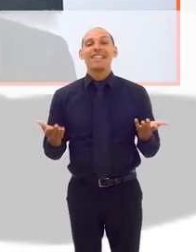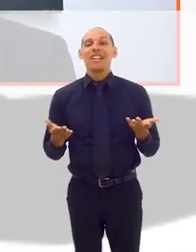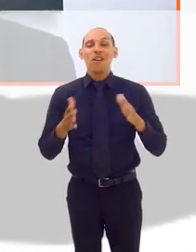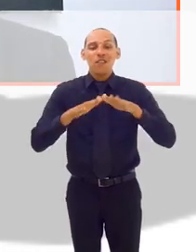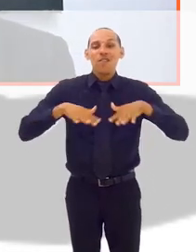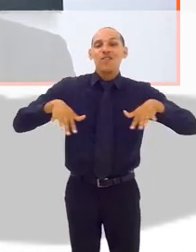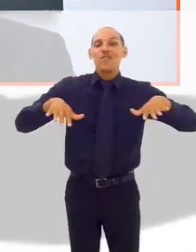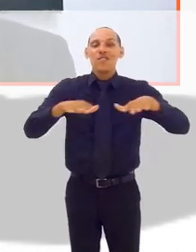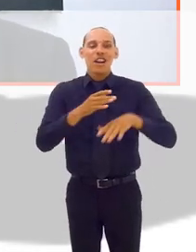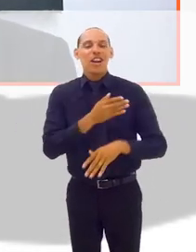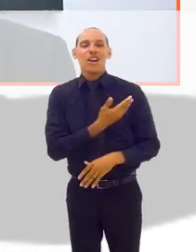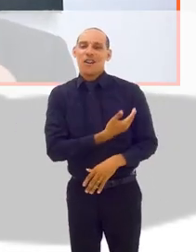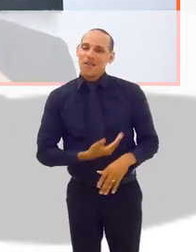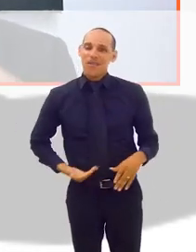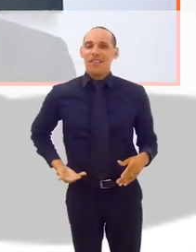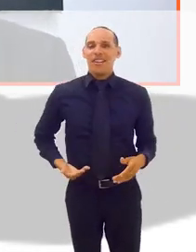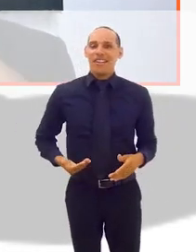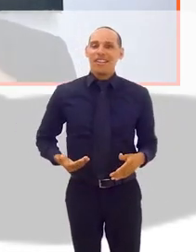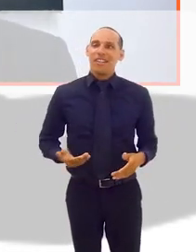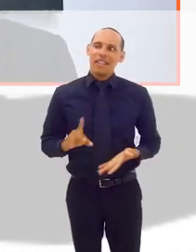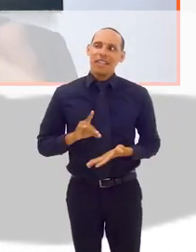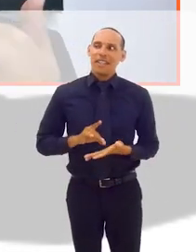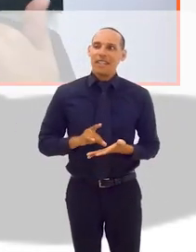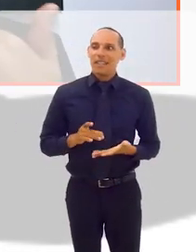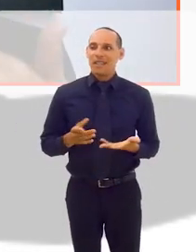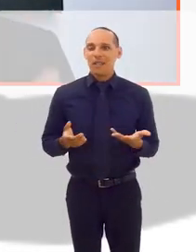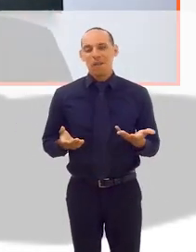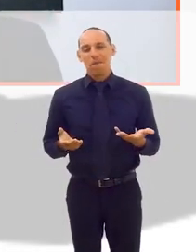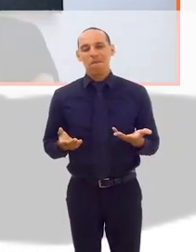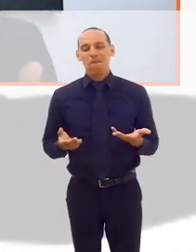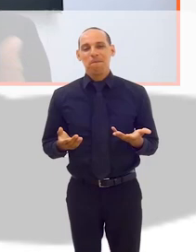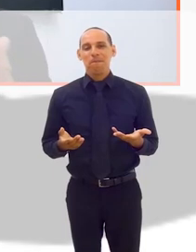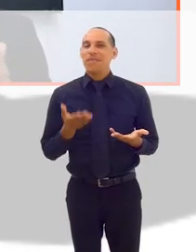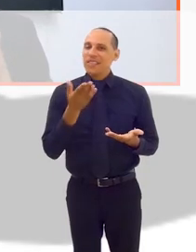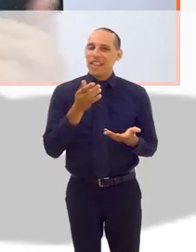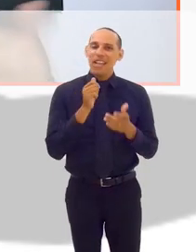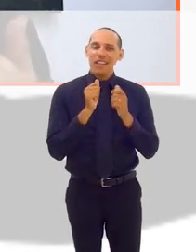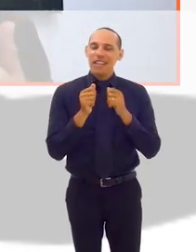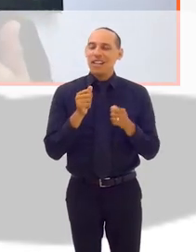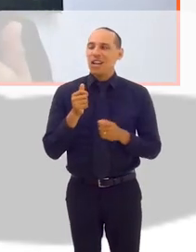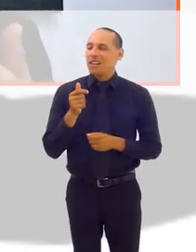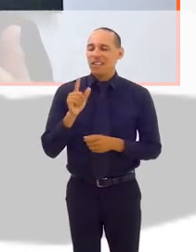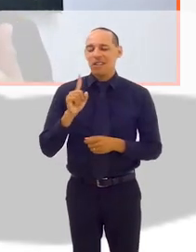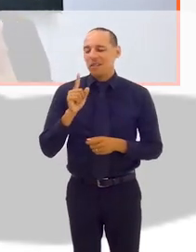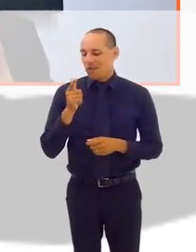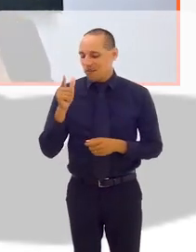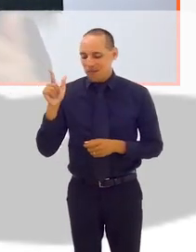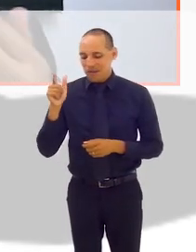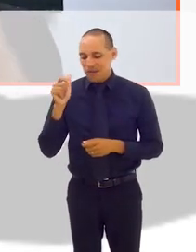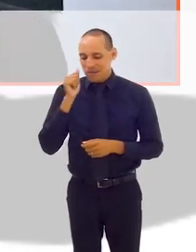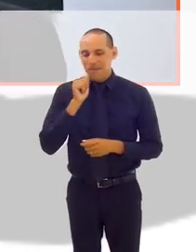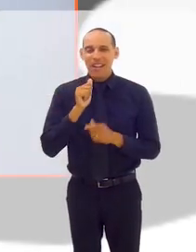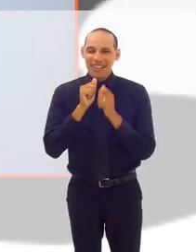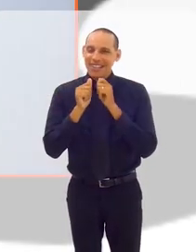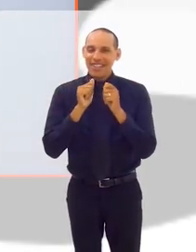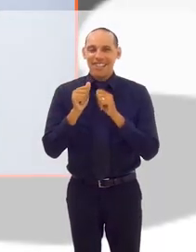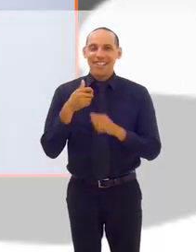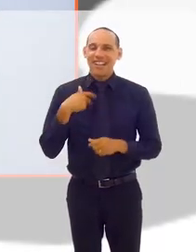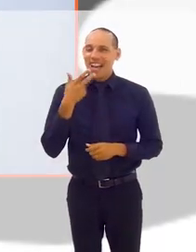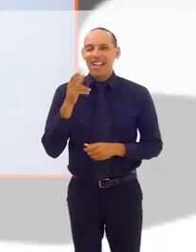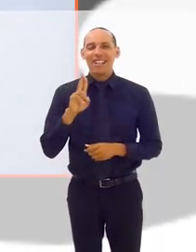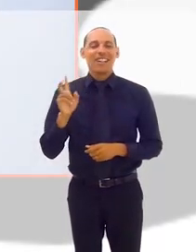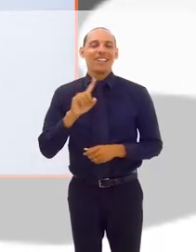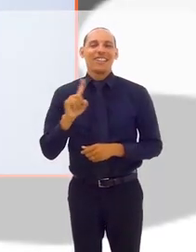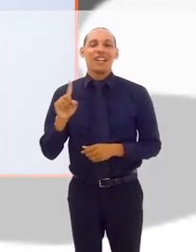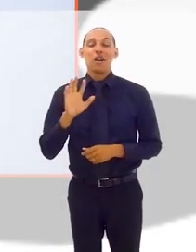Justiça. Donos do poderio, que eu na verdade, até uma pessoa, uma jornalista, não vou falar o nome da TV,